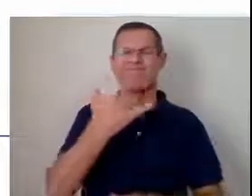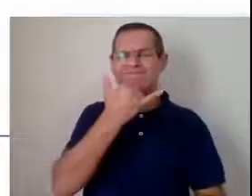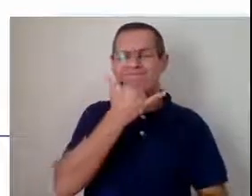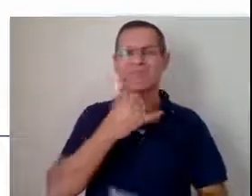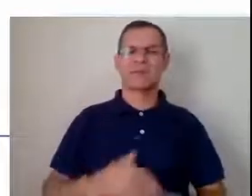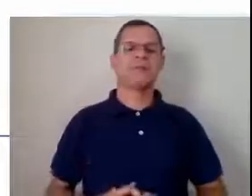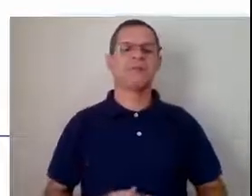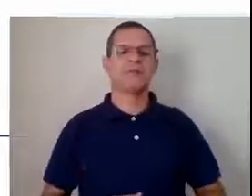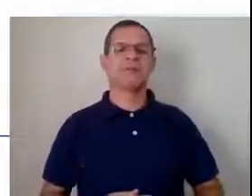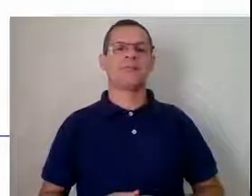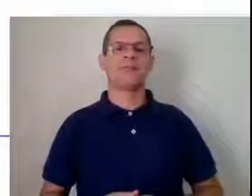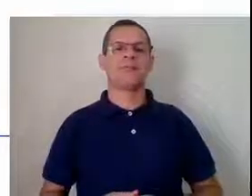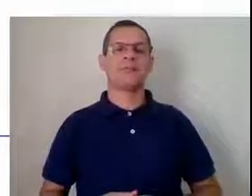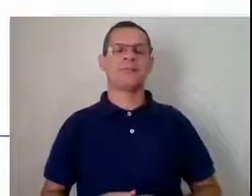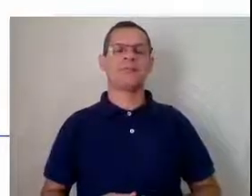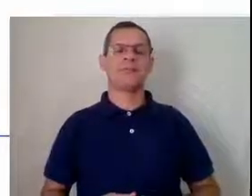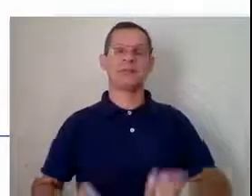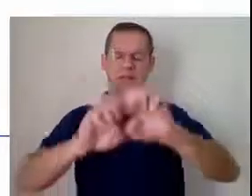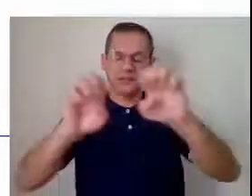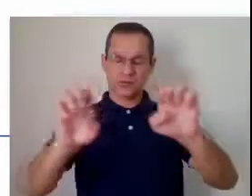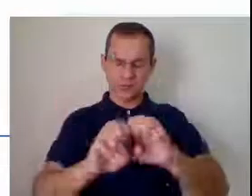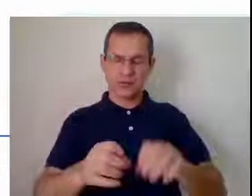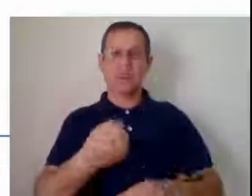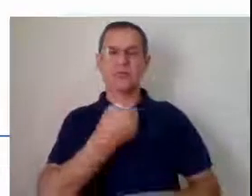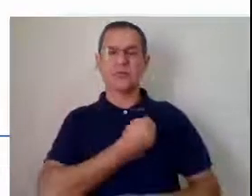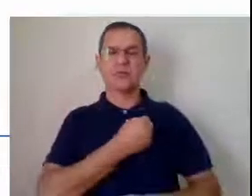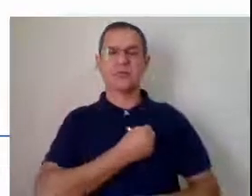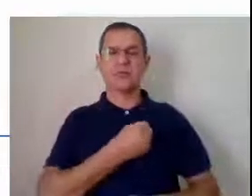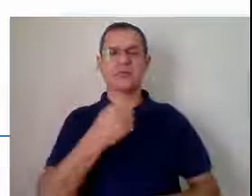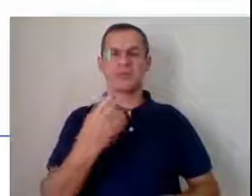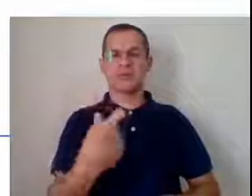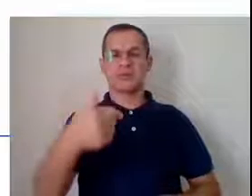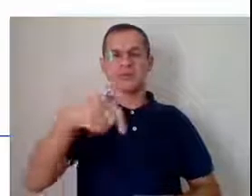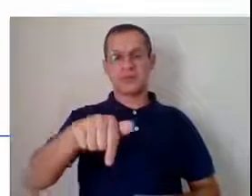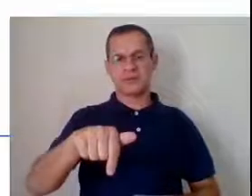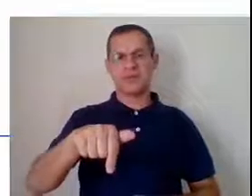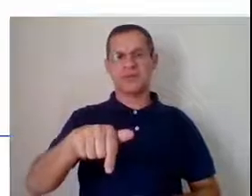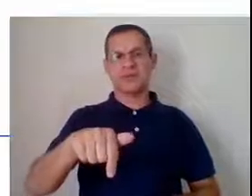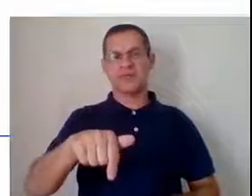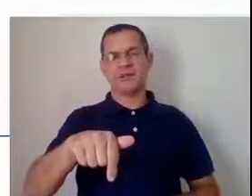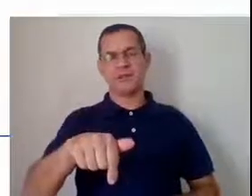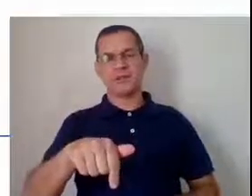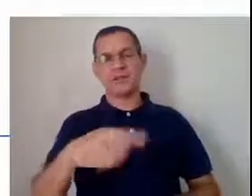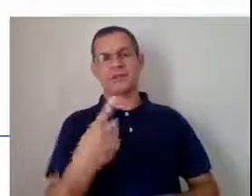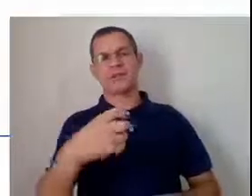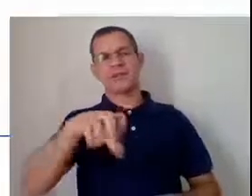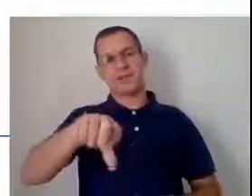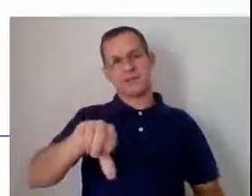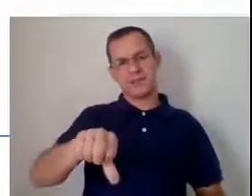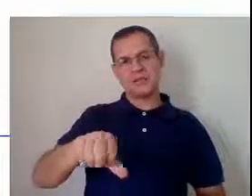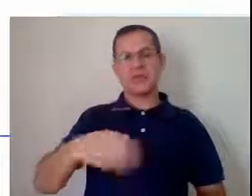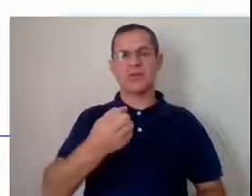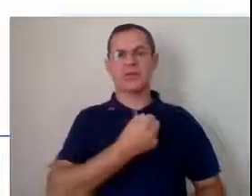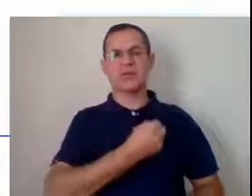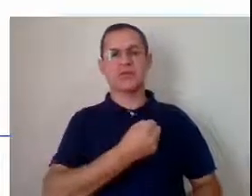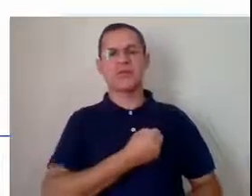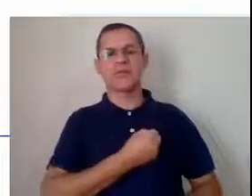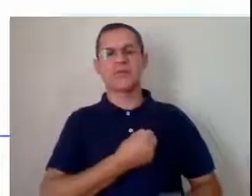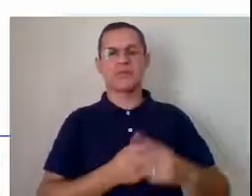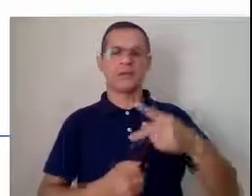desculpem, é composto pelos números 17 e 19, que são